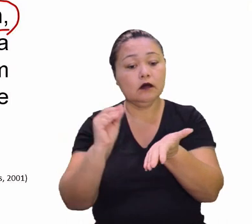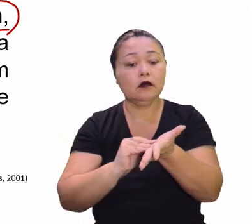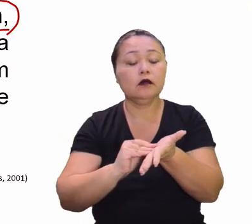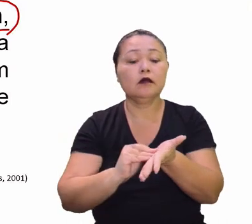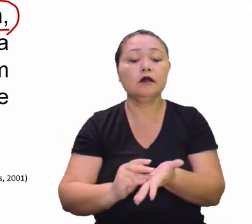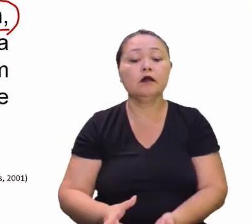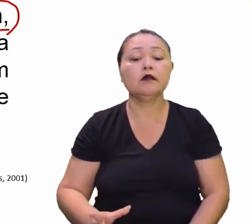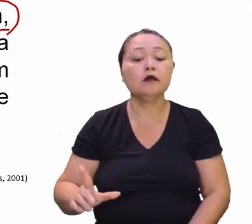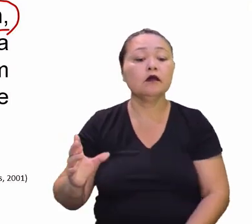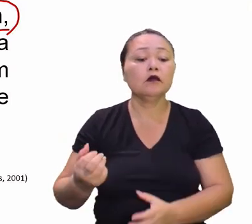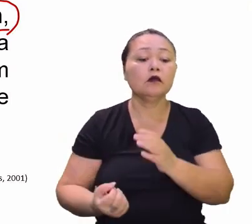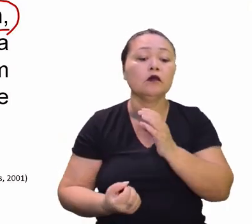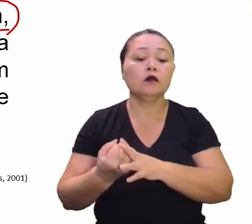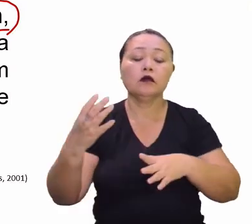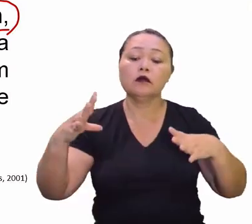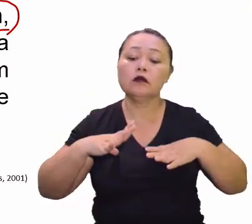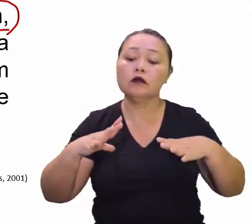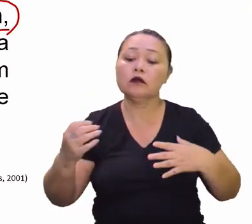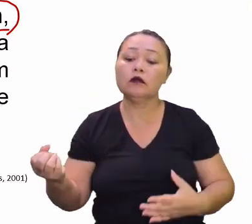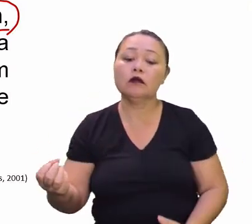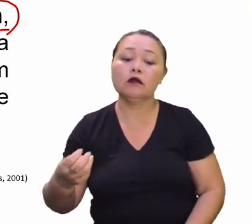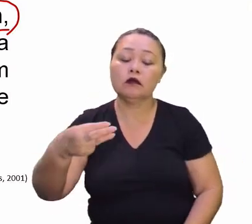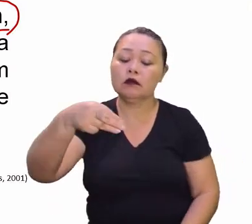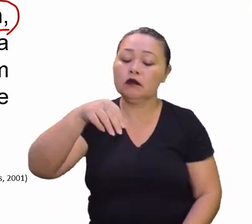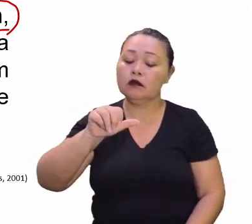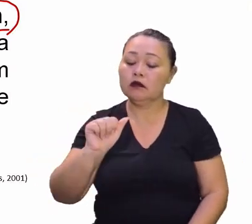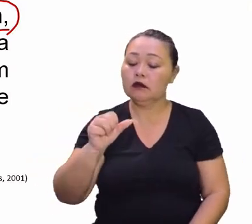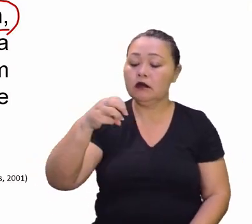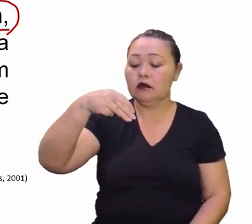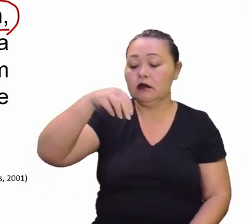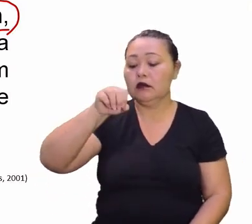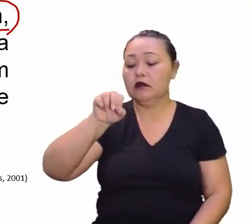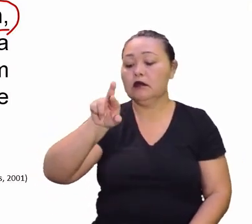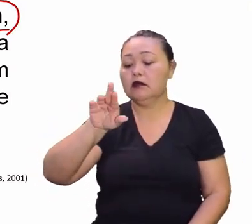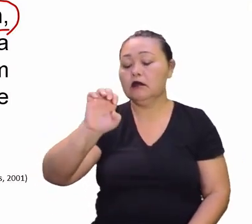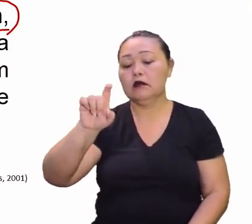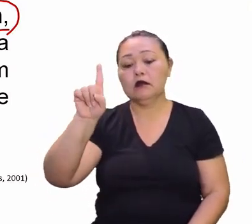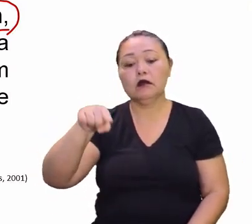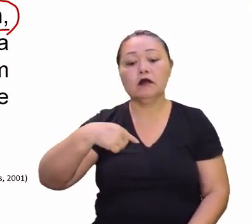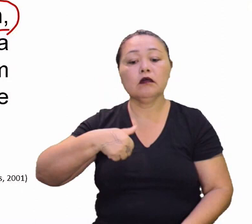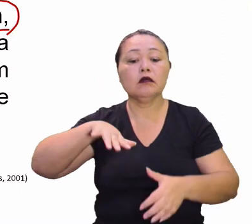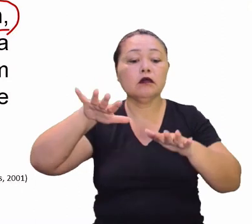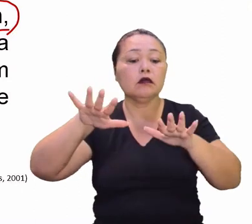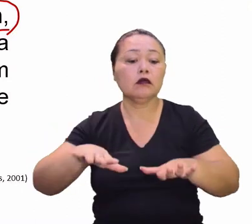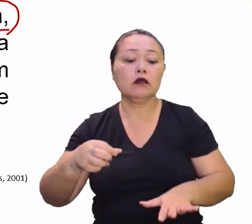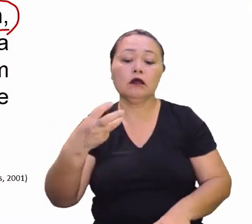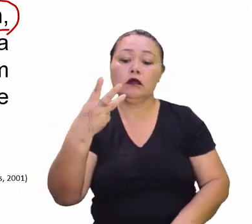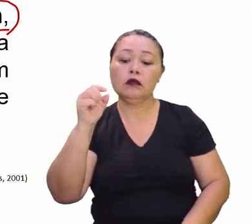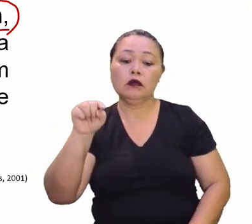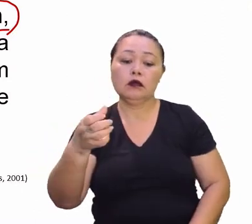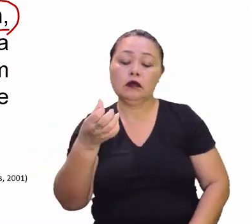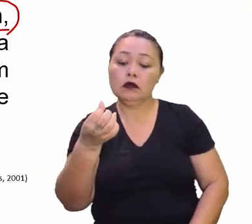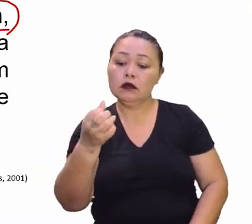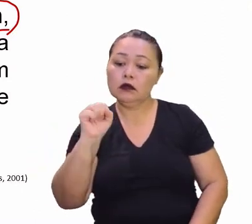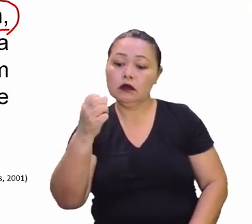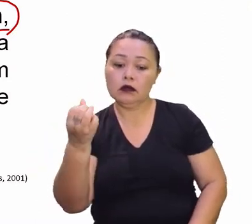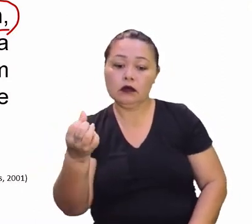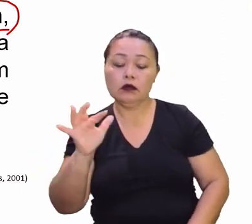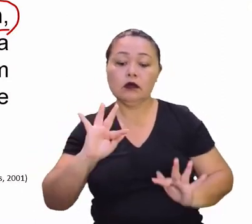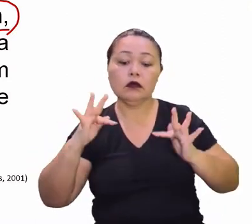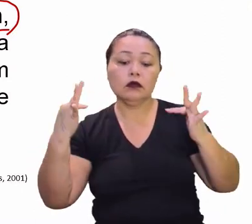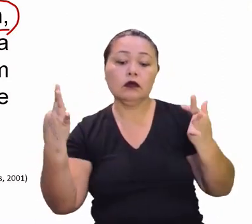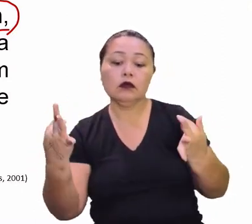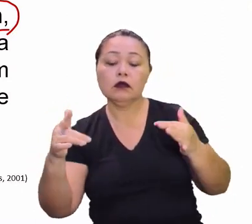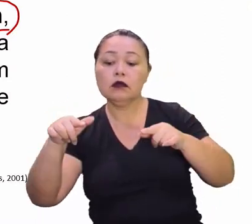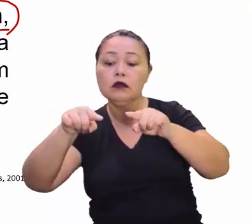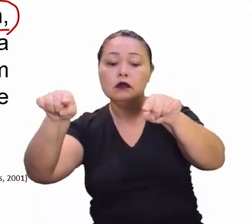mesmo. Onde surgiu a cidade de Nova Mamoré. Nesse projeto foram assentadas 3.686 famílias em